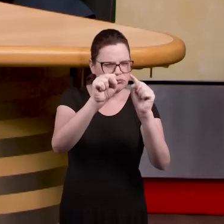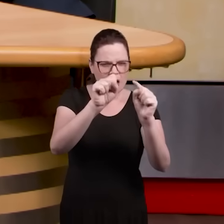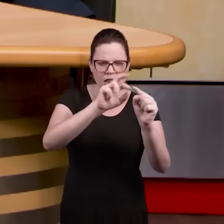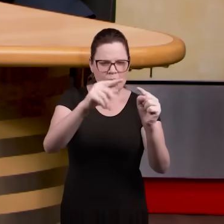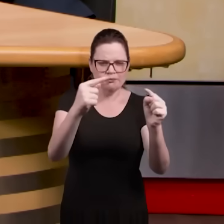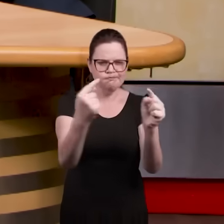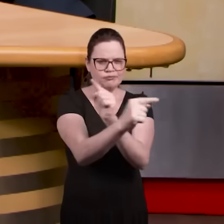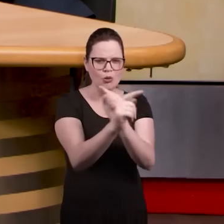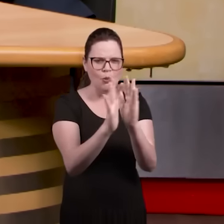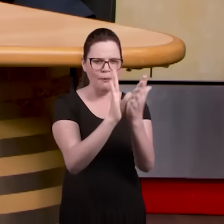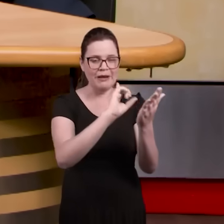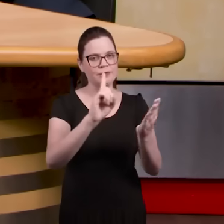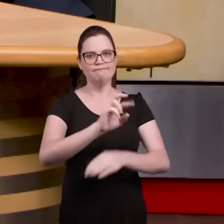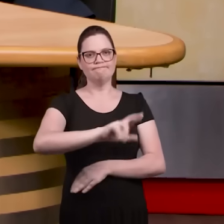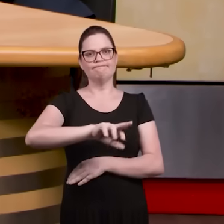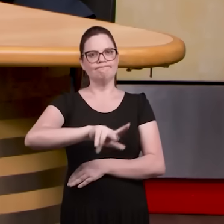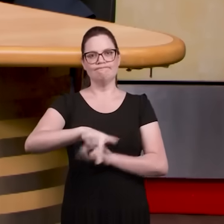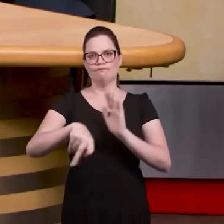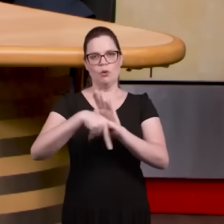pode,